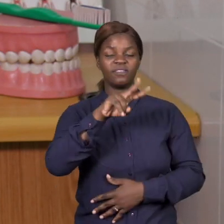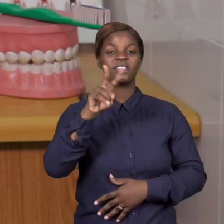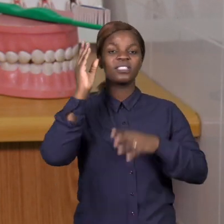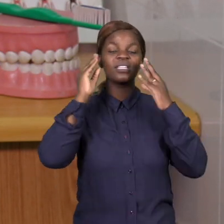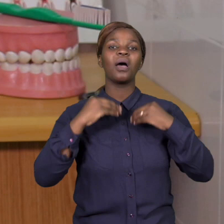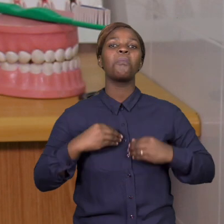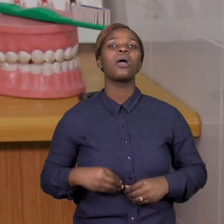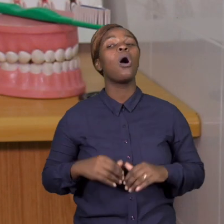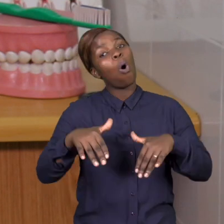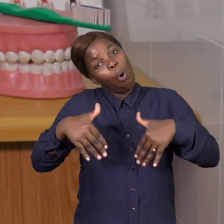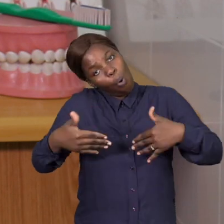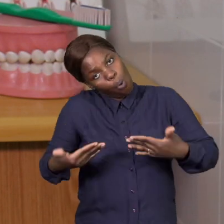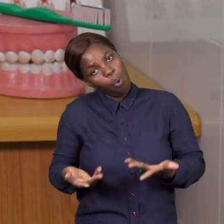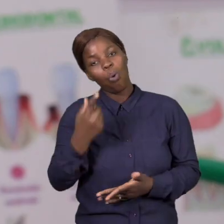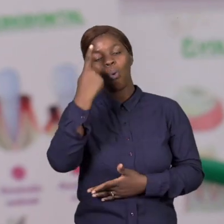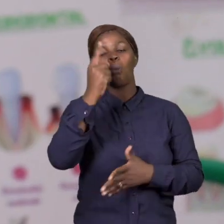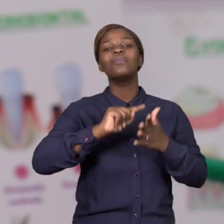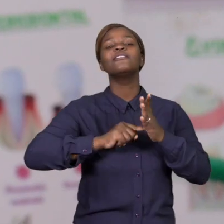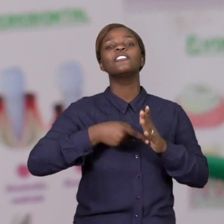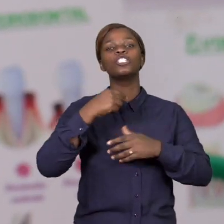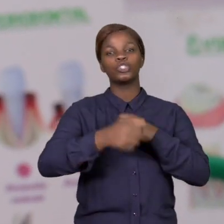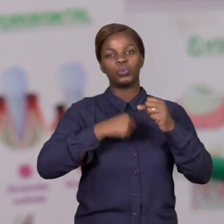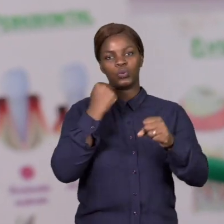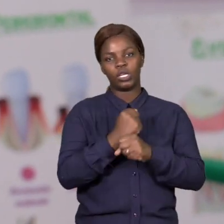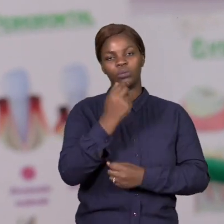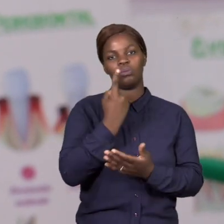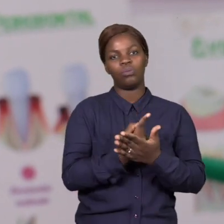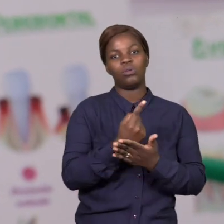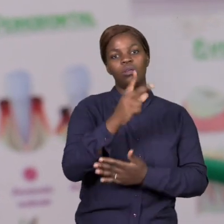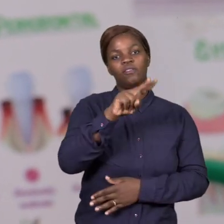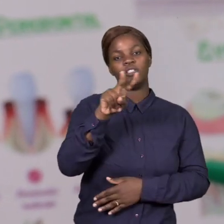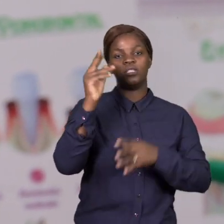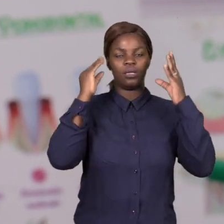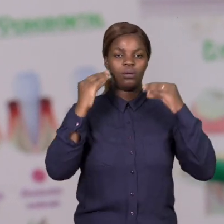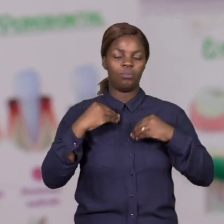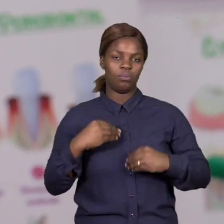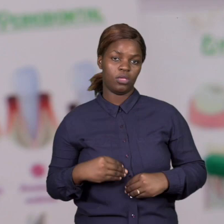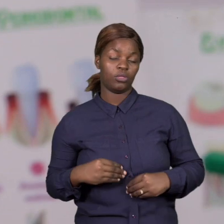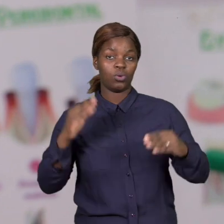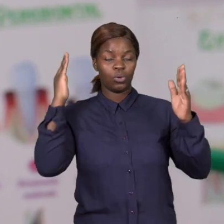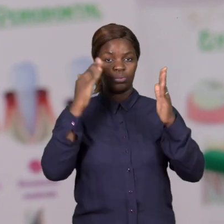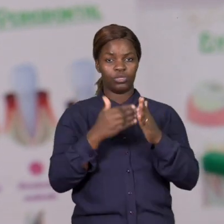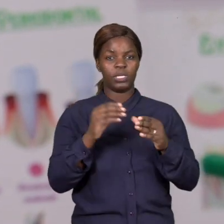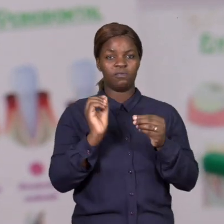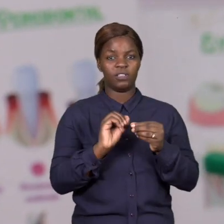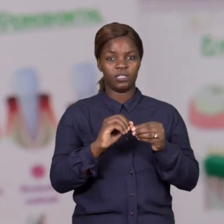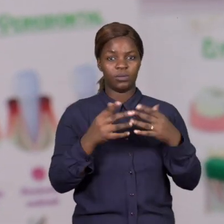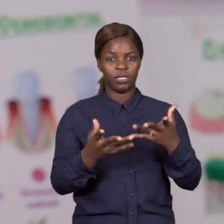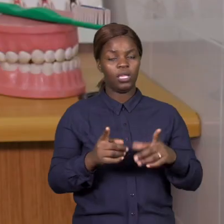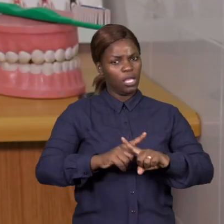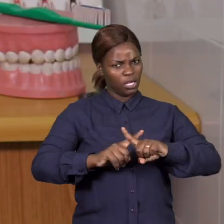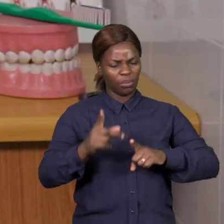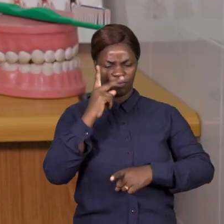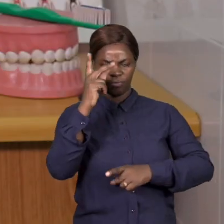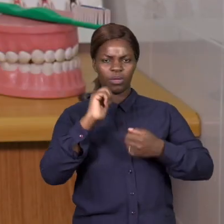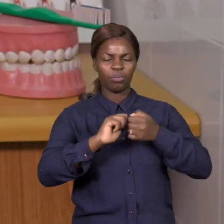vez por ano. Que é para garantir que nessas visitas o problema seja detectado precocemente,